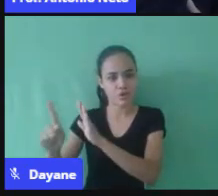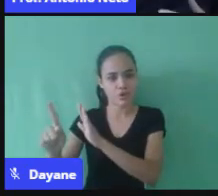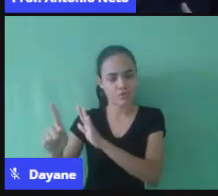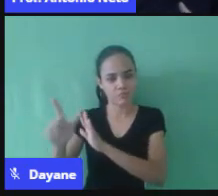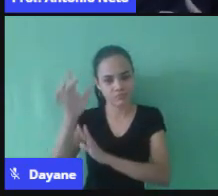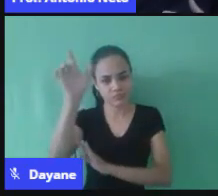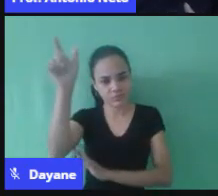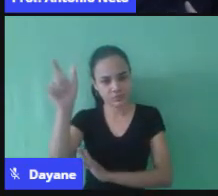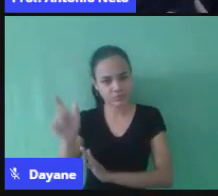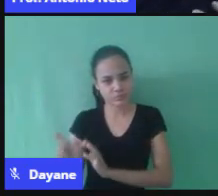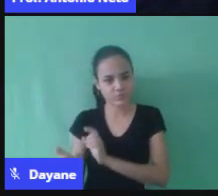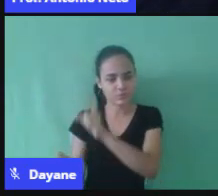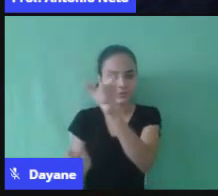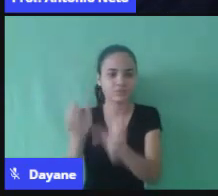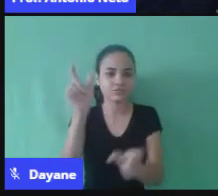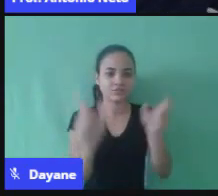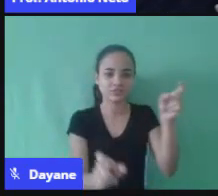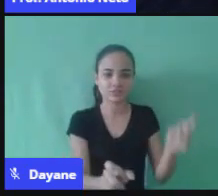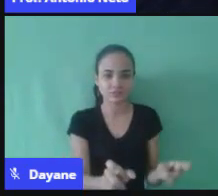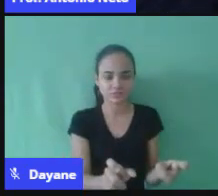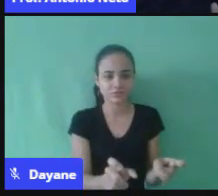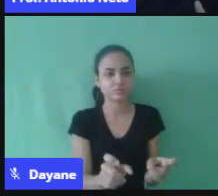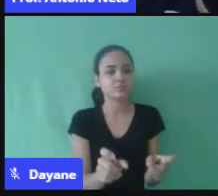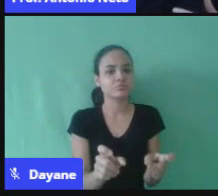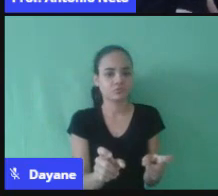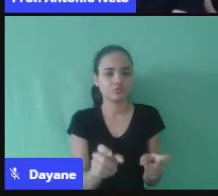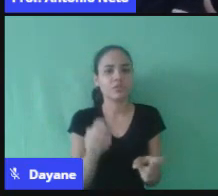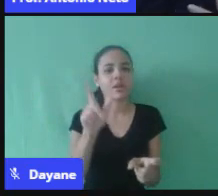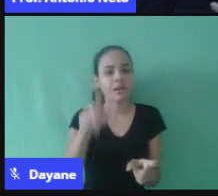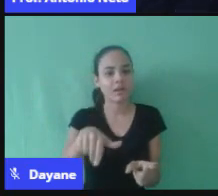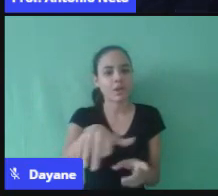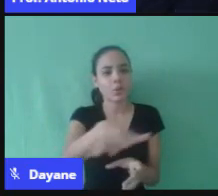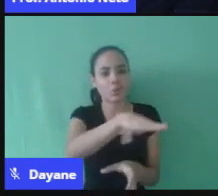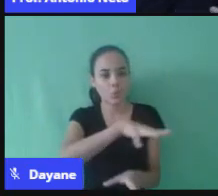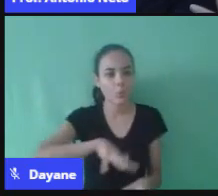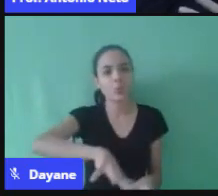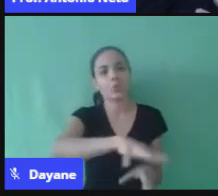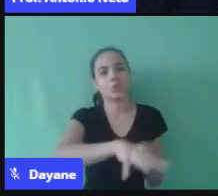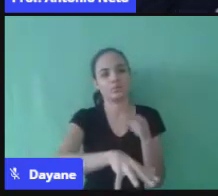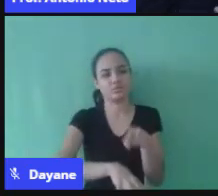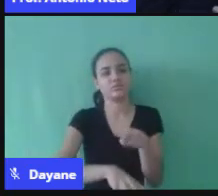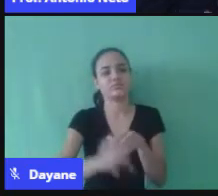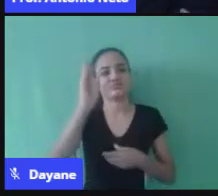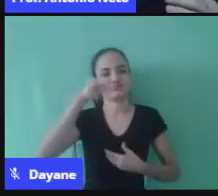subjetividades, porque é um campo de subjetividades e não de